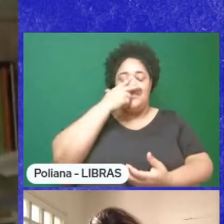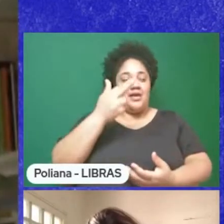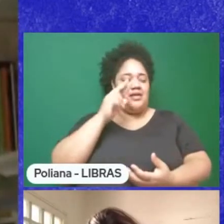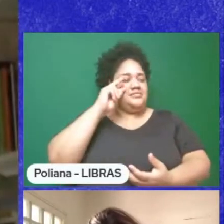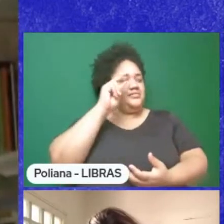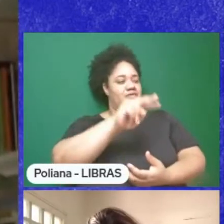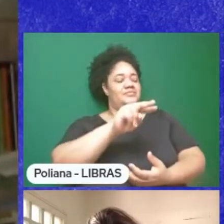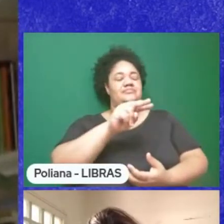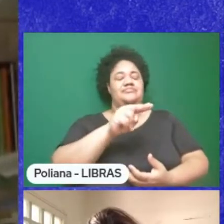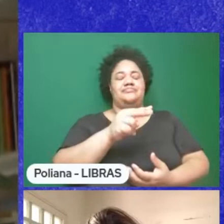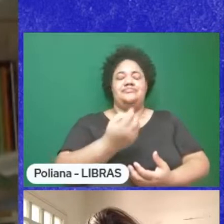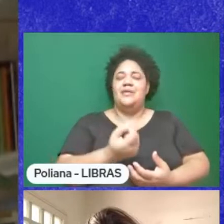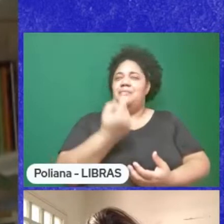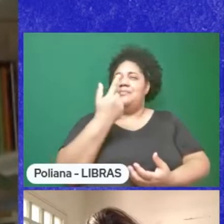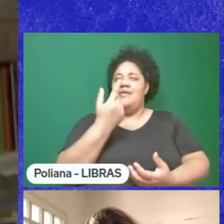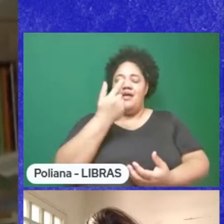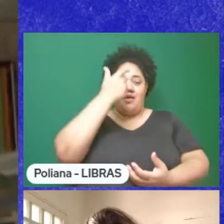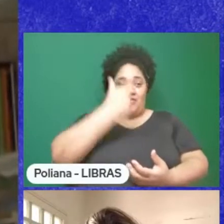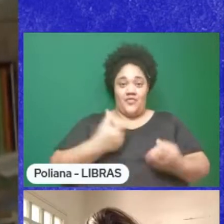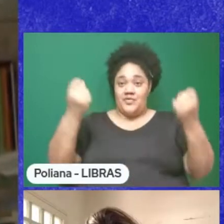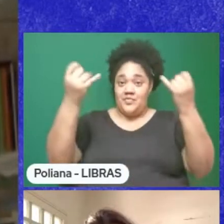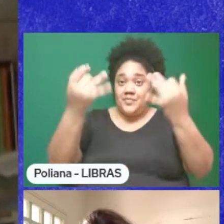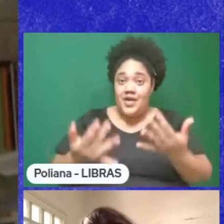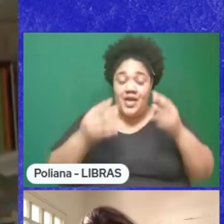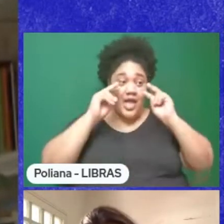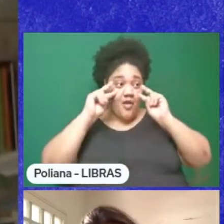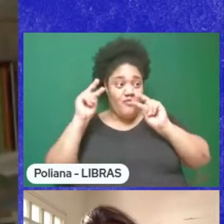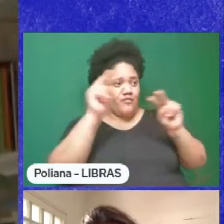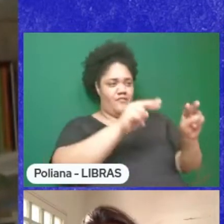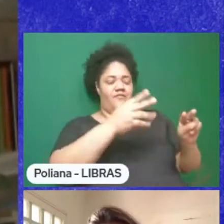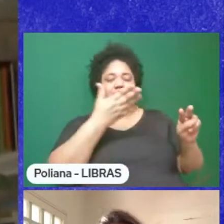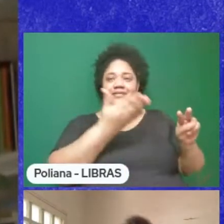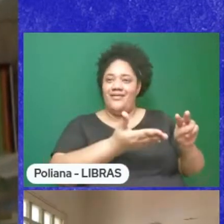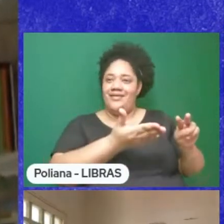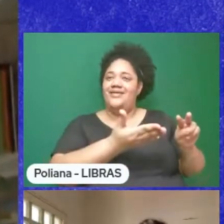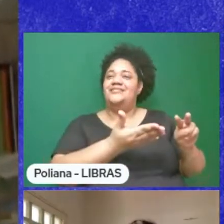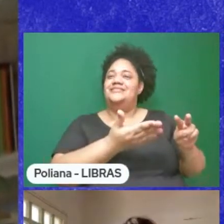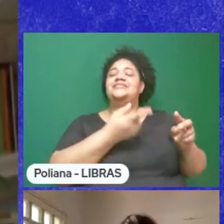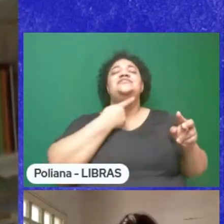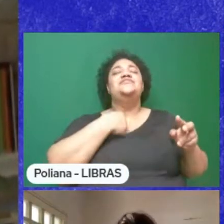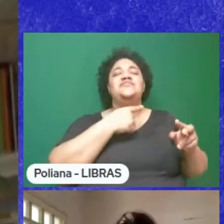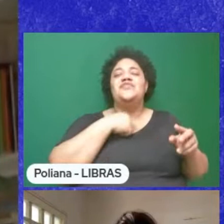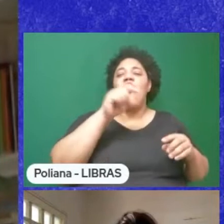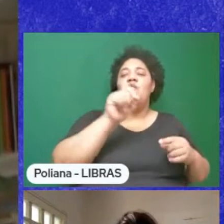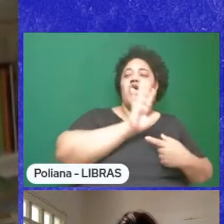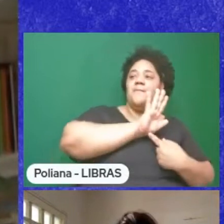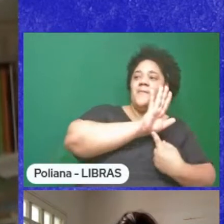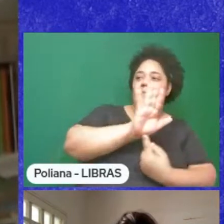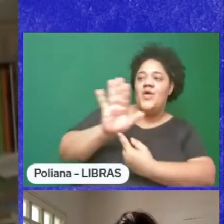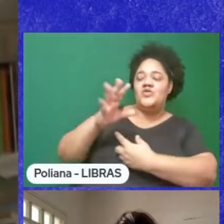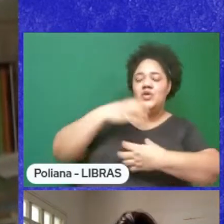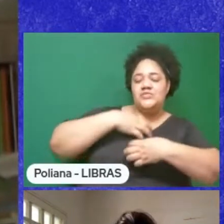questão do você, quando você fala agora que você vê aquilo, realmente você vê e querer passar aquele o sentimento, né, de